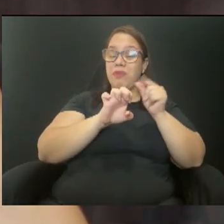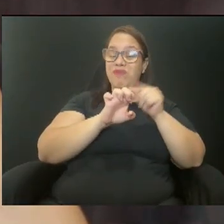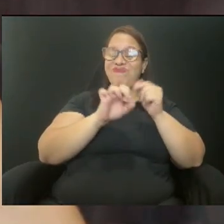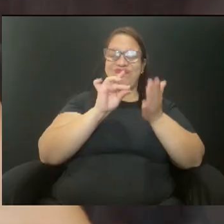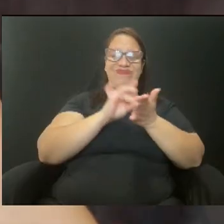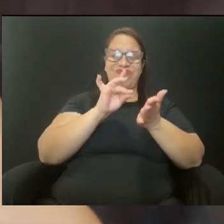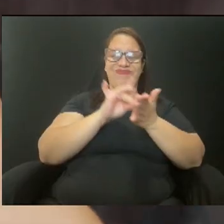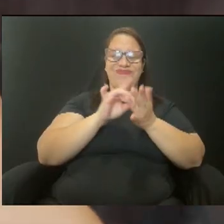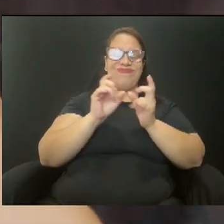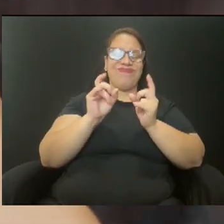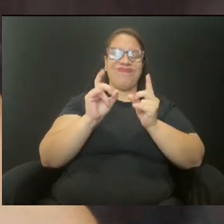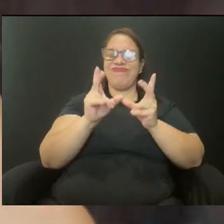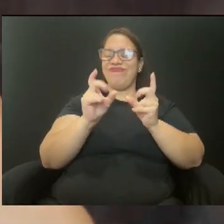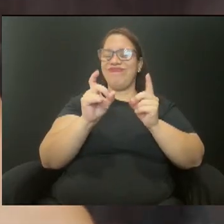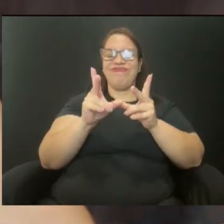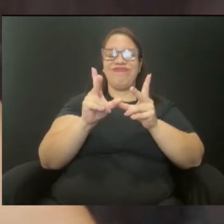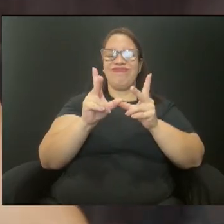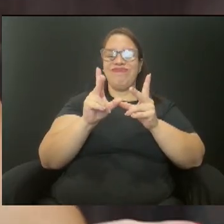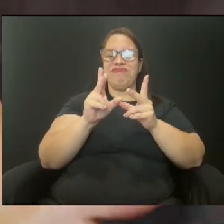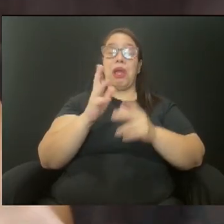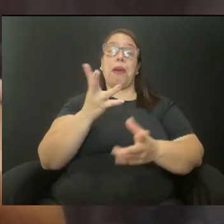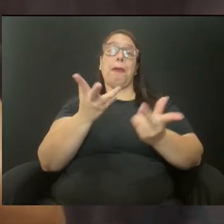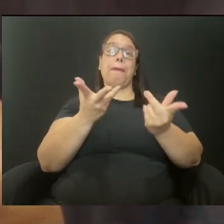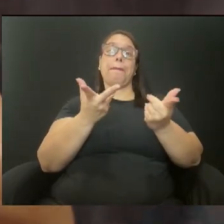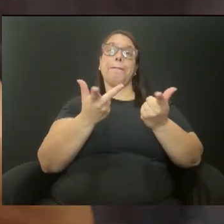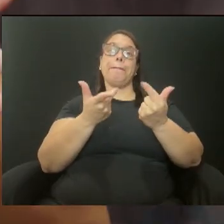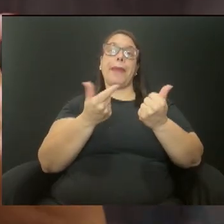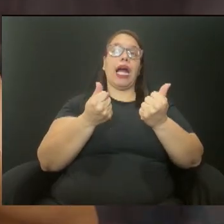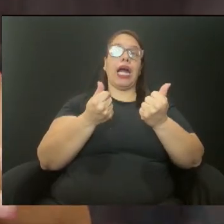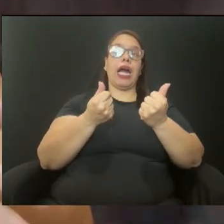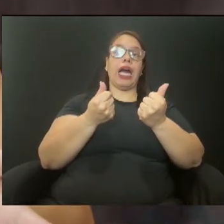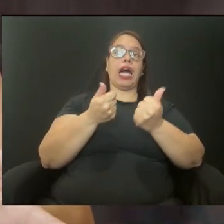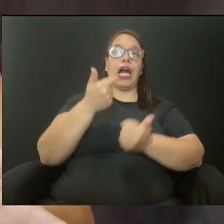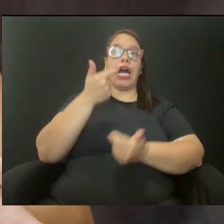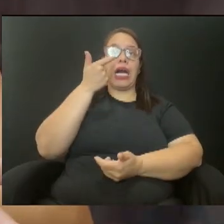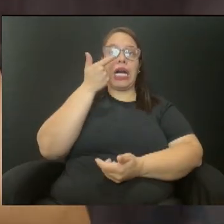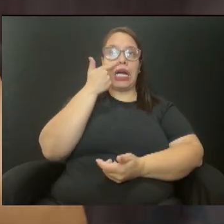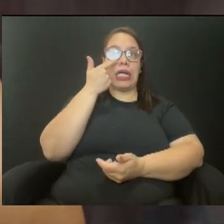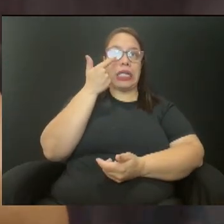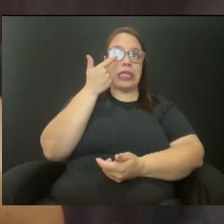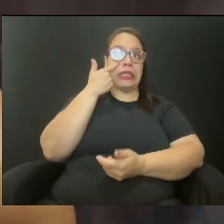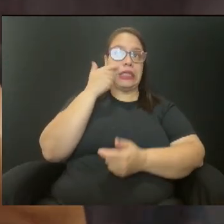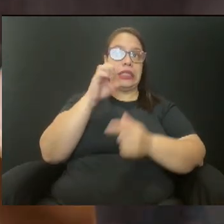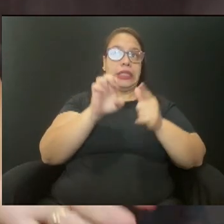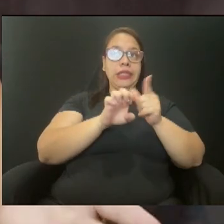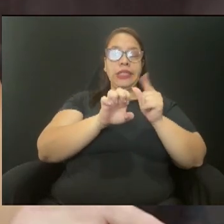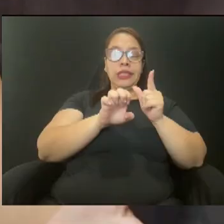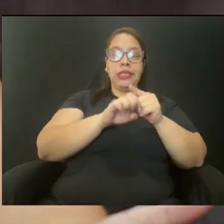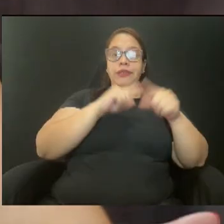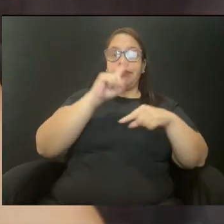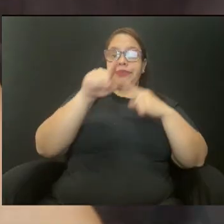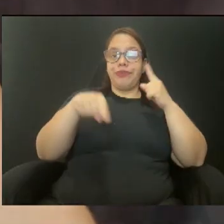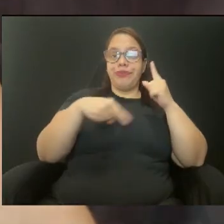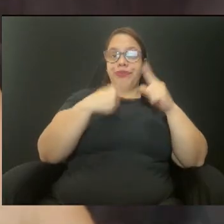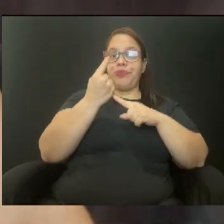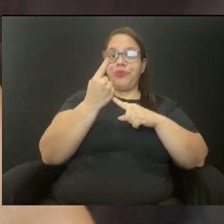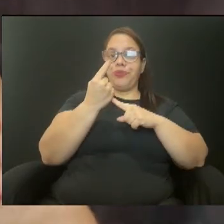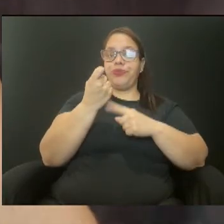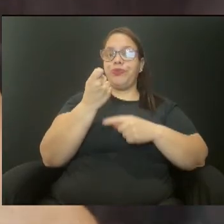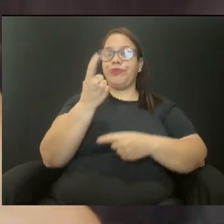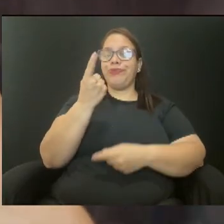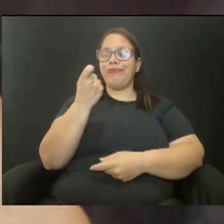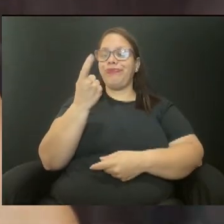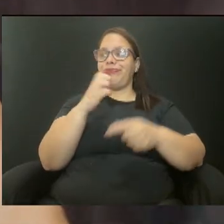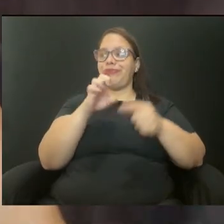que é tudo maravilha, né? É que as pessoas veem os empreendedores de sucesso como sendo os únicos empreendedores, mas eles não veem